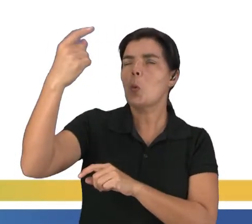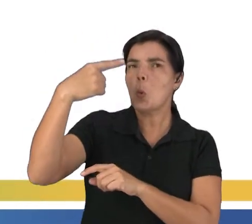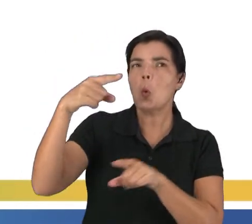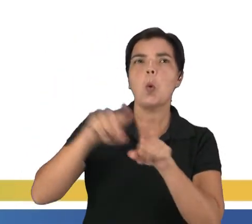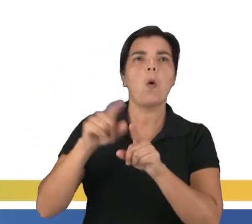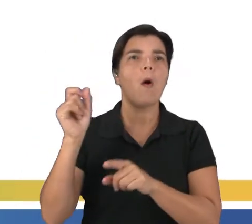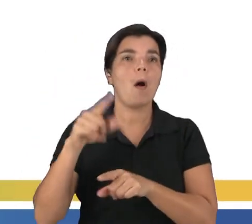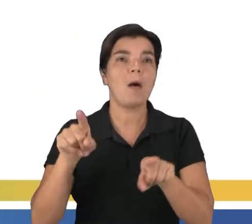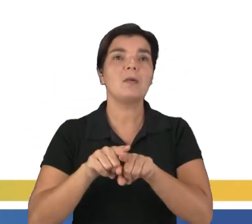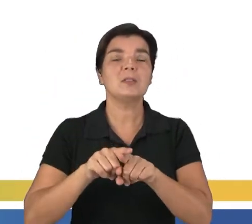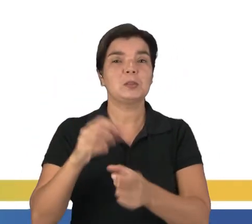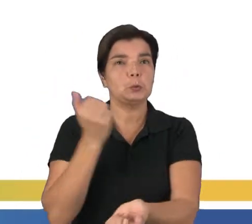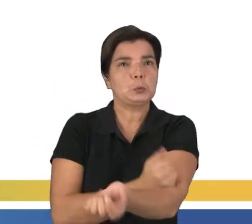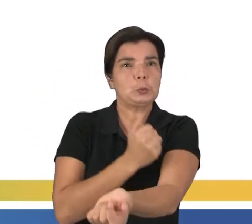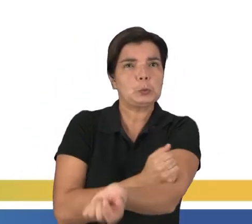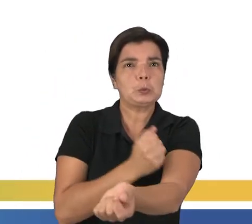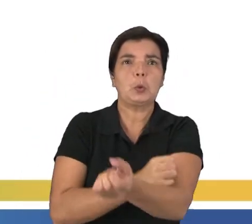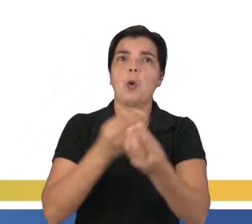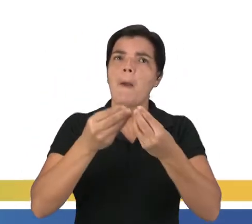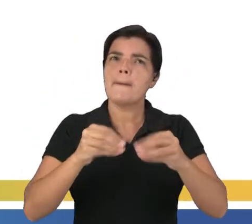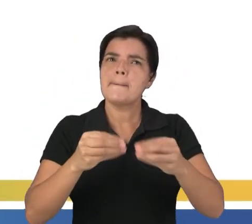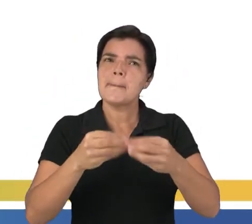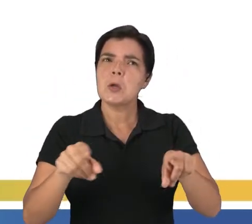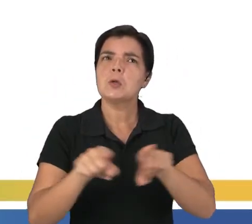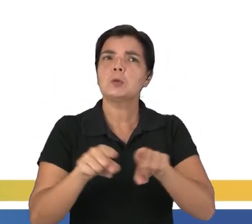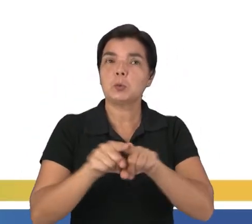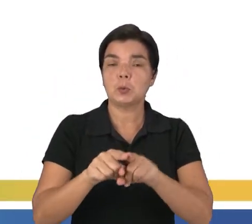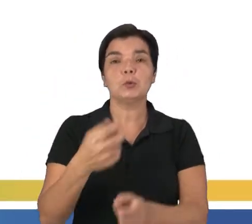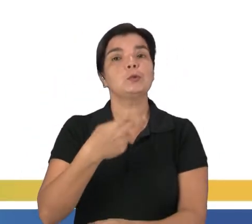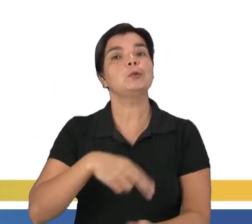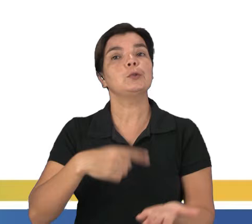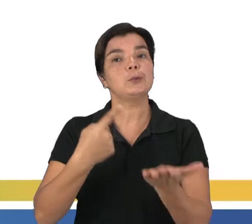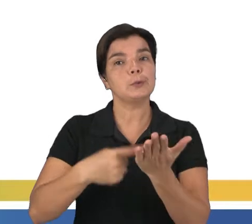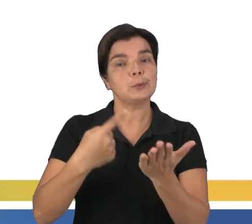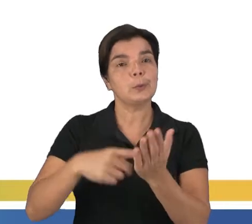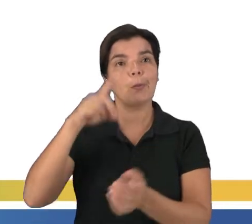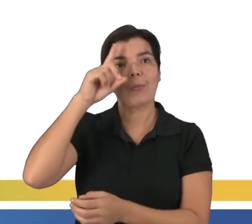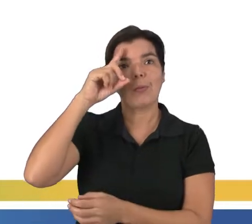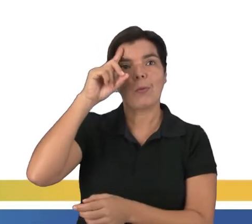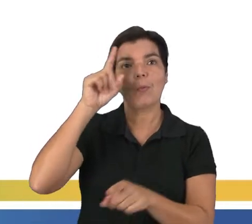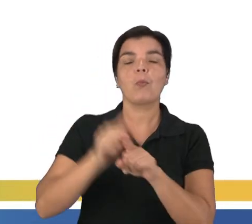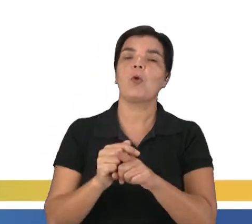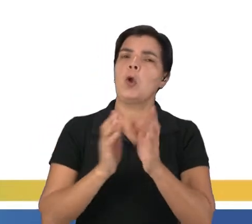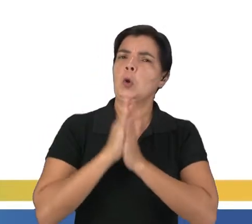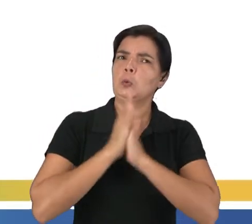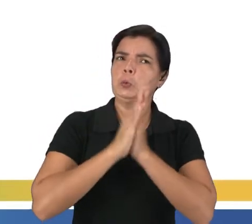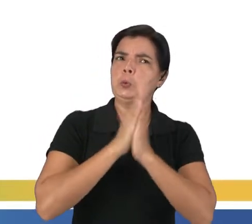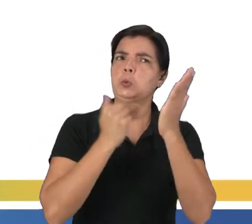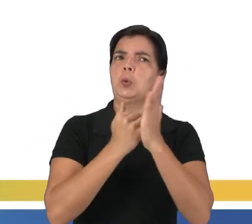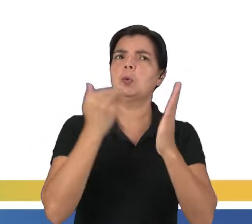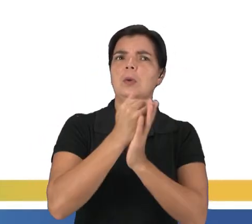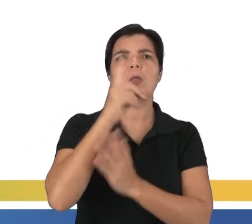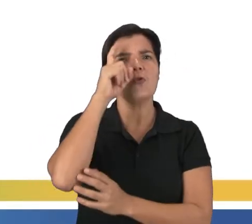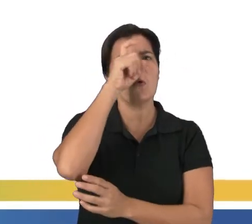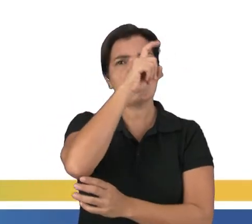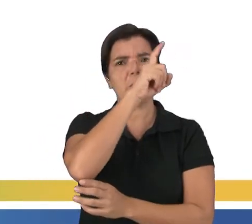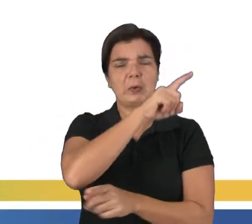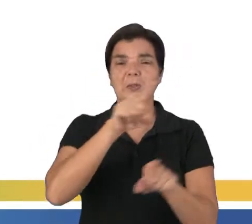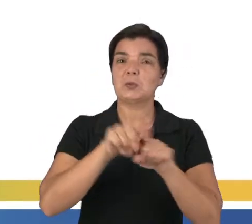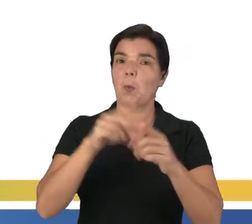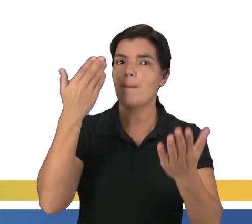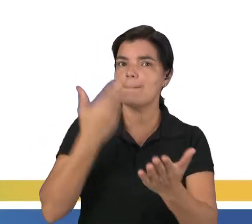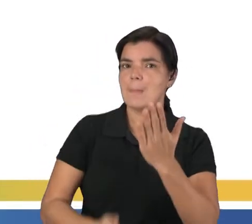luz azul, gerar vícios, prejudicar o andamento dos compromissos cotidianos, aumento do estresse e dificuldade de lidar